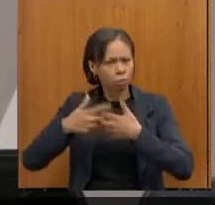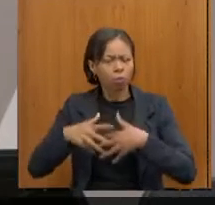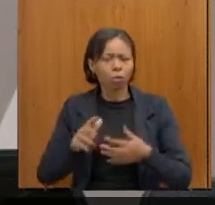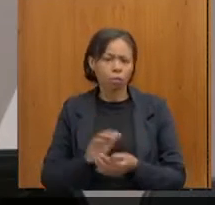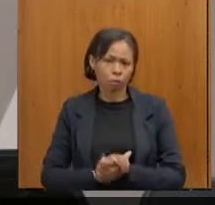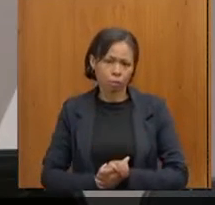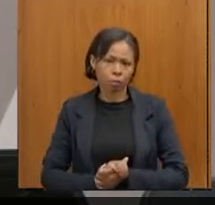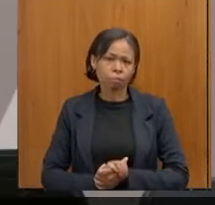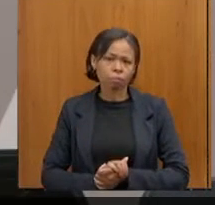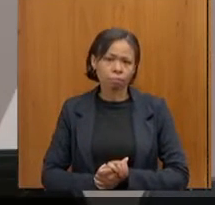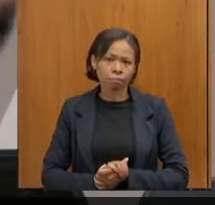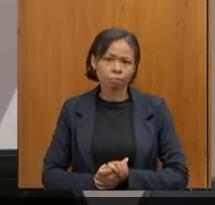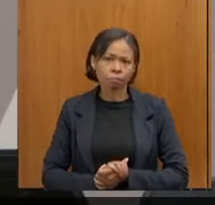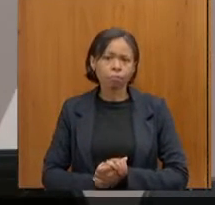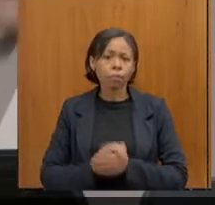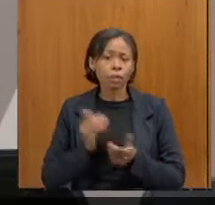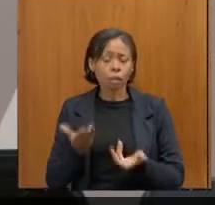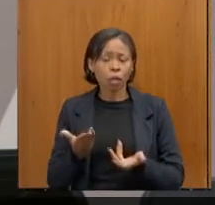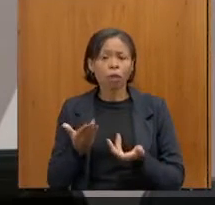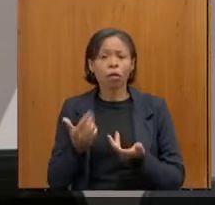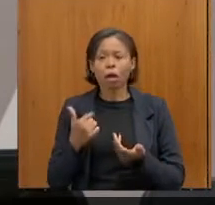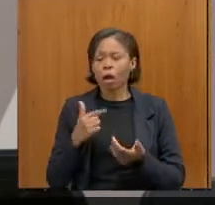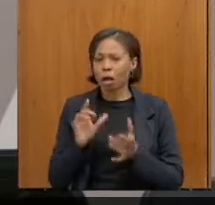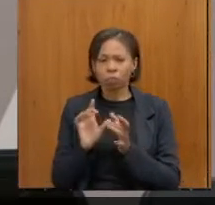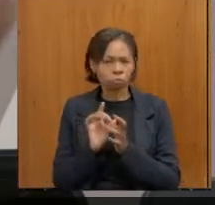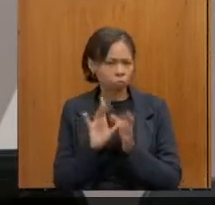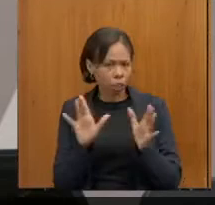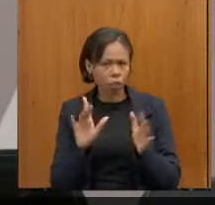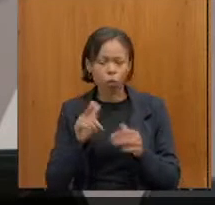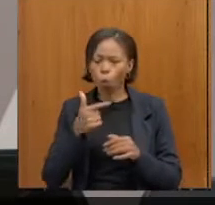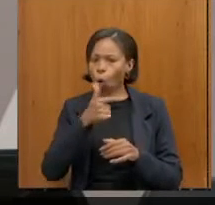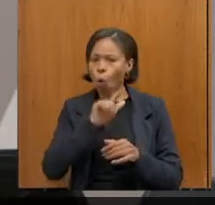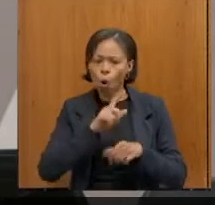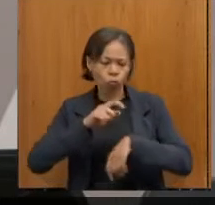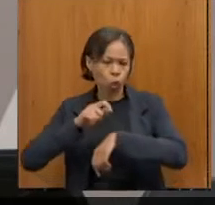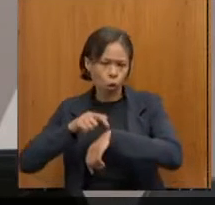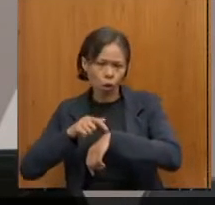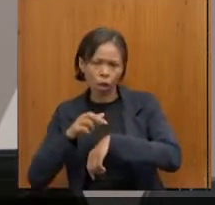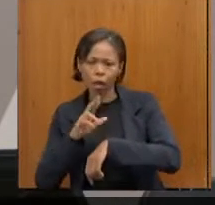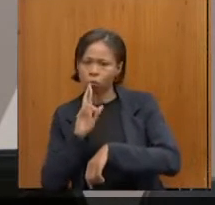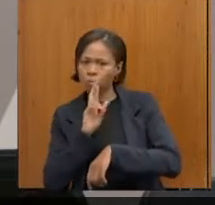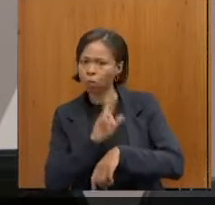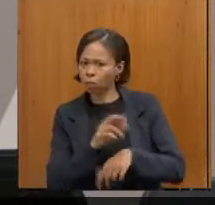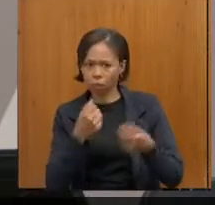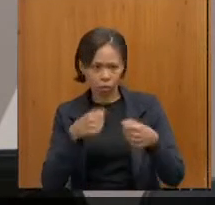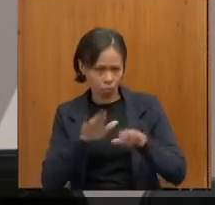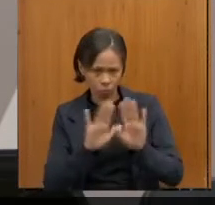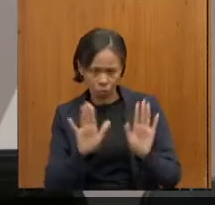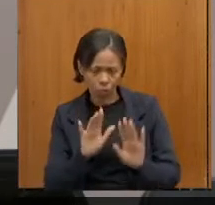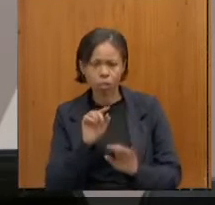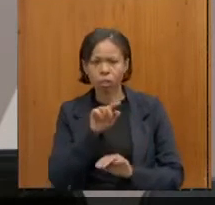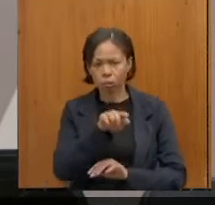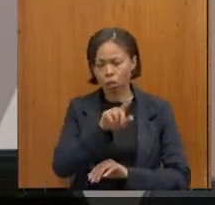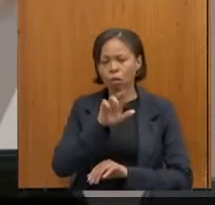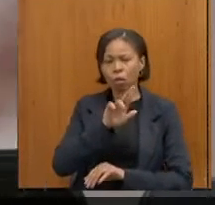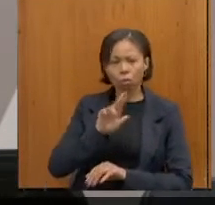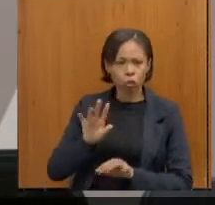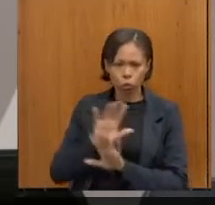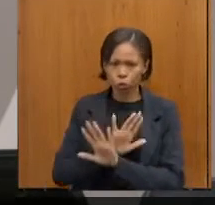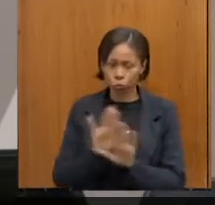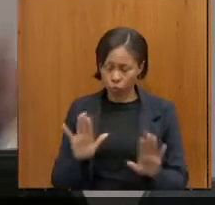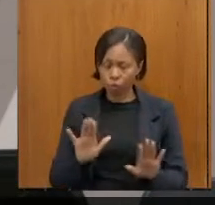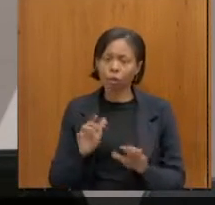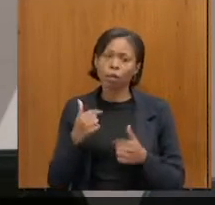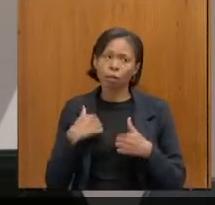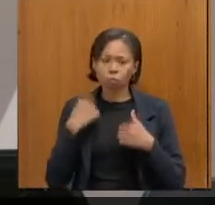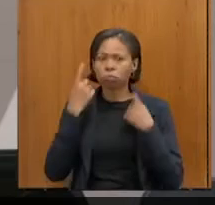meu presidente eu deixo até para prorrogação para não desrespeitar o tempo mas fica aqui a